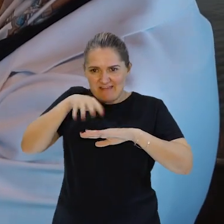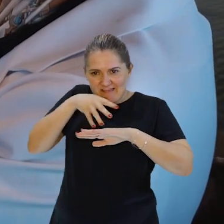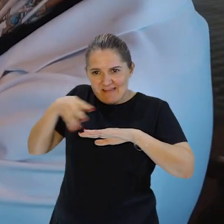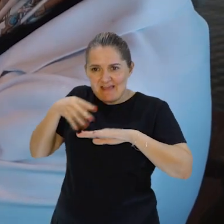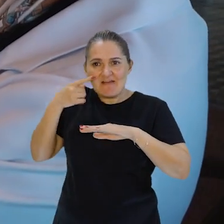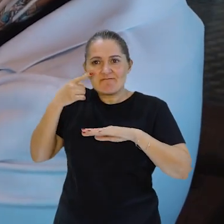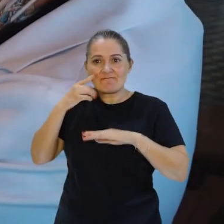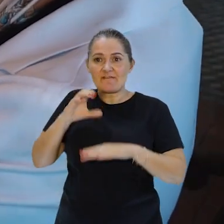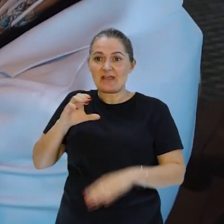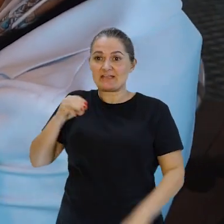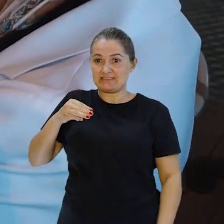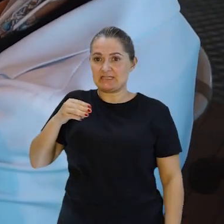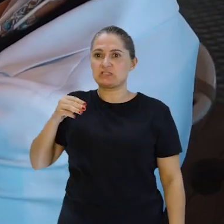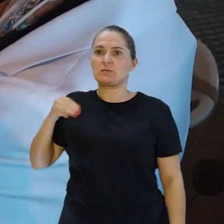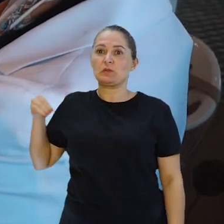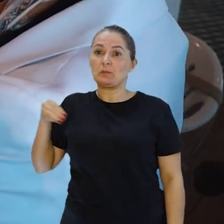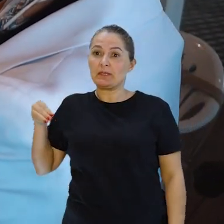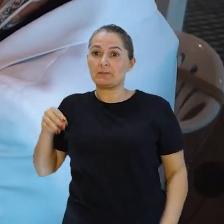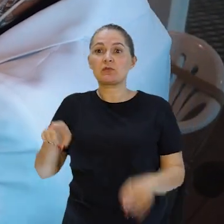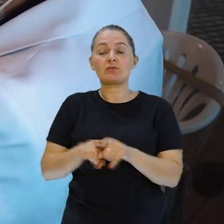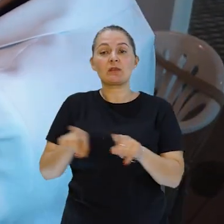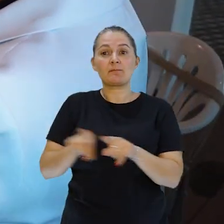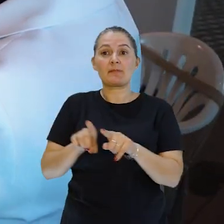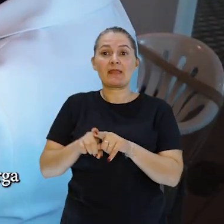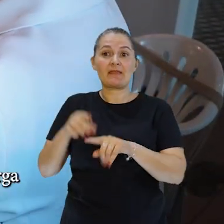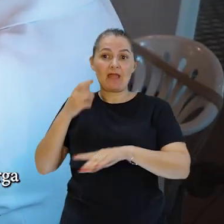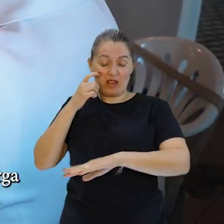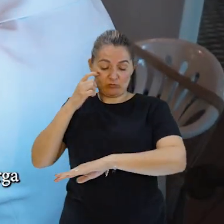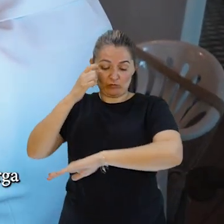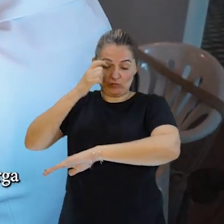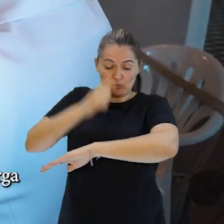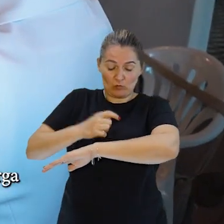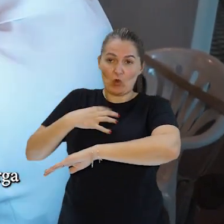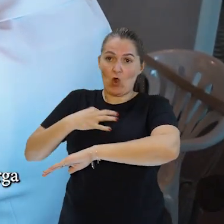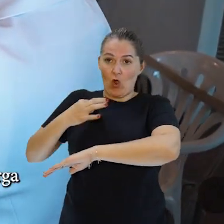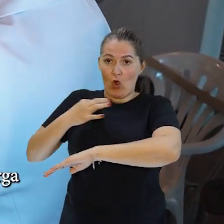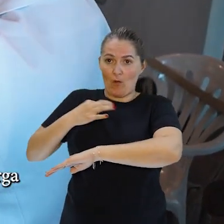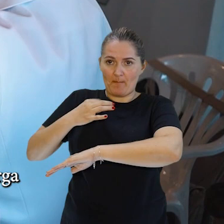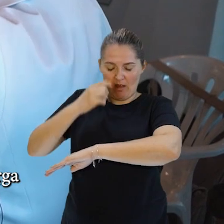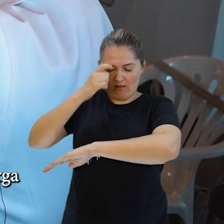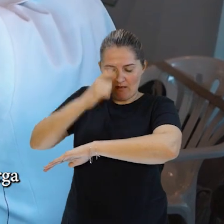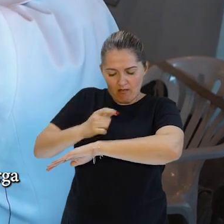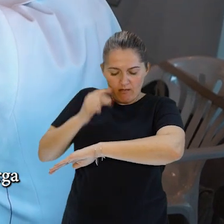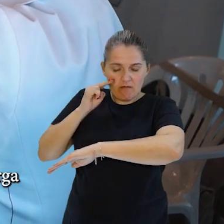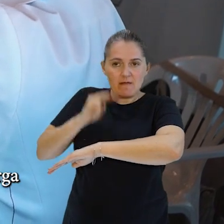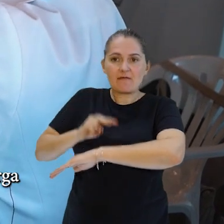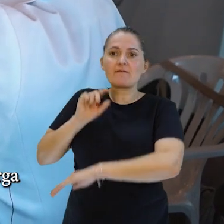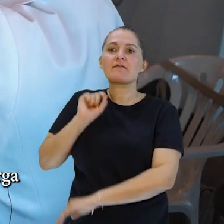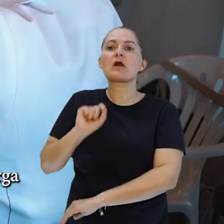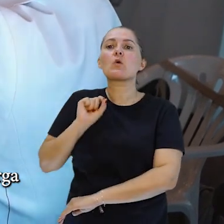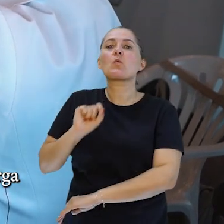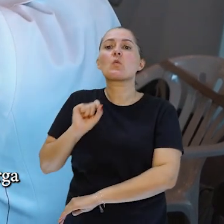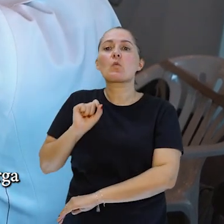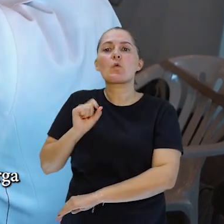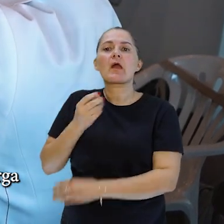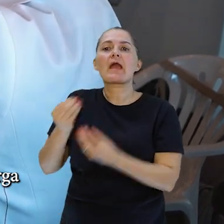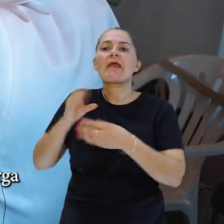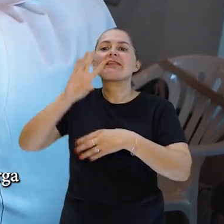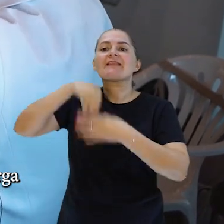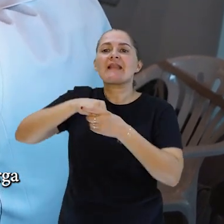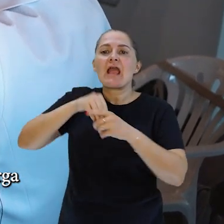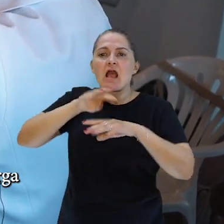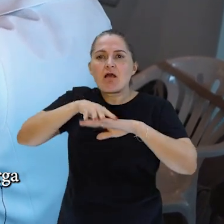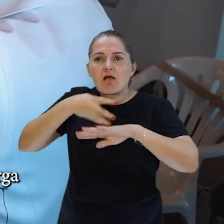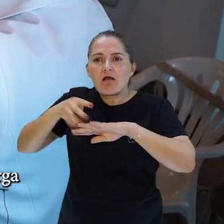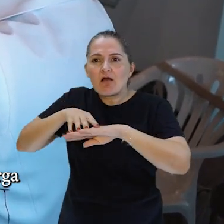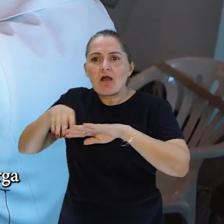é 1 centímetro e ele tem os milímetros. No tecido a gente olha aqui e a gente enxerga